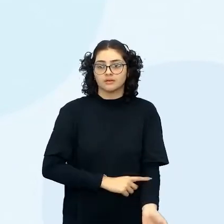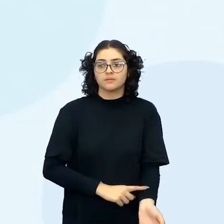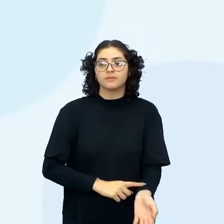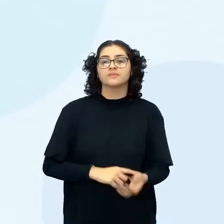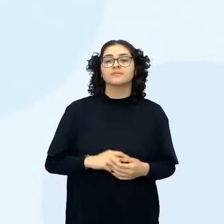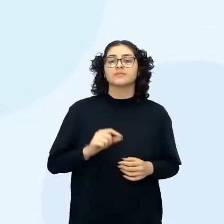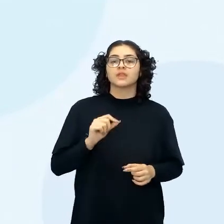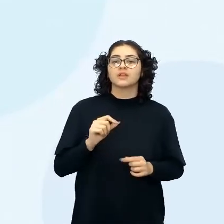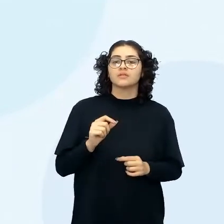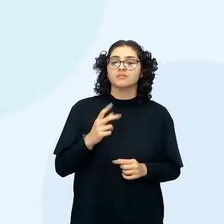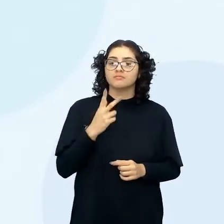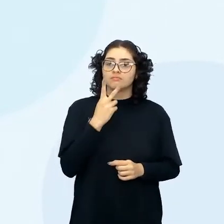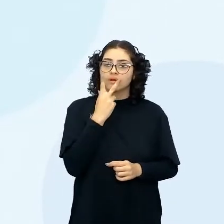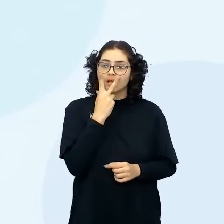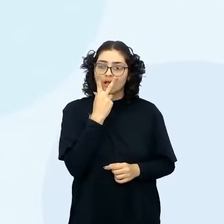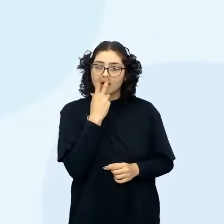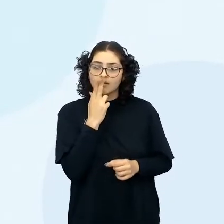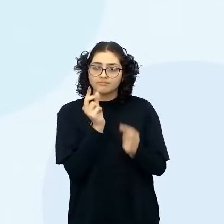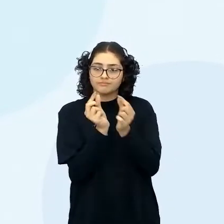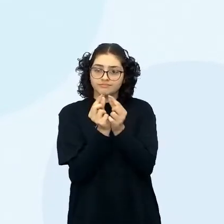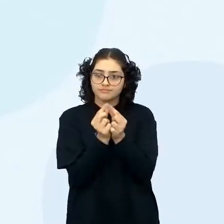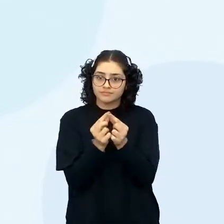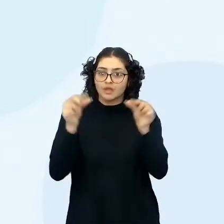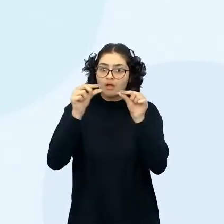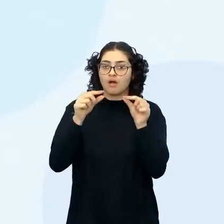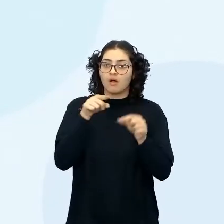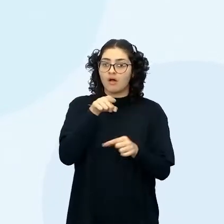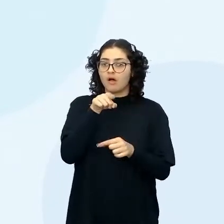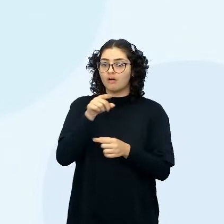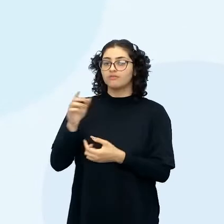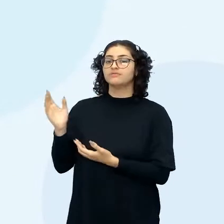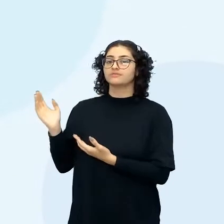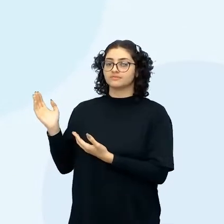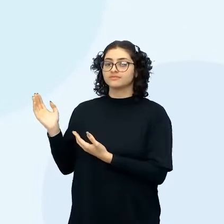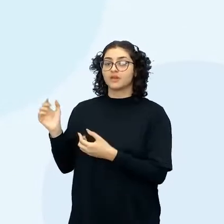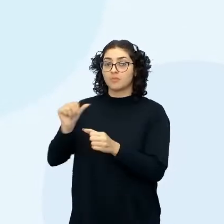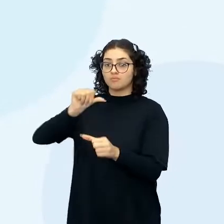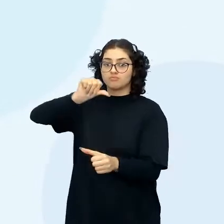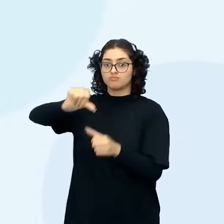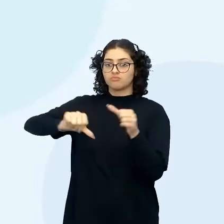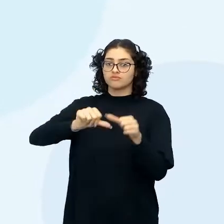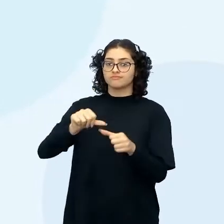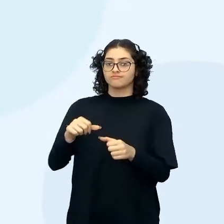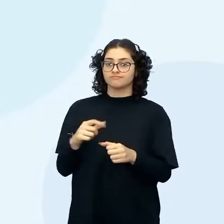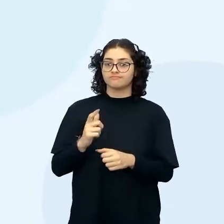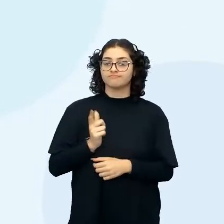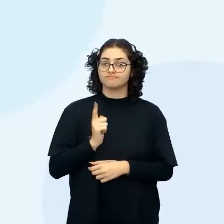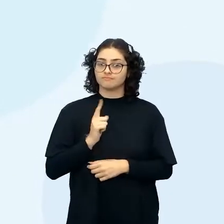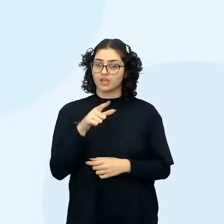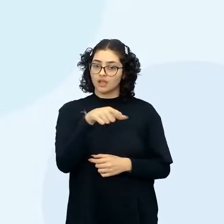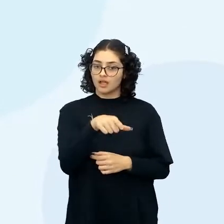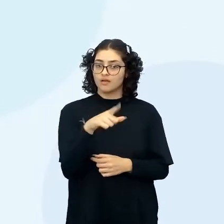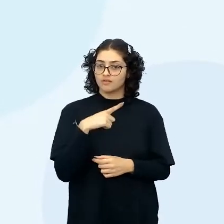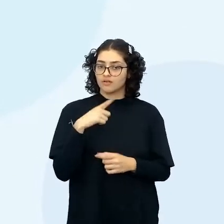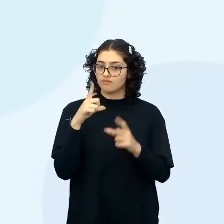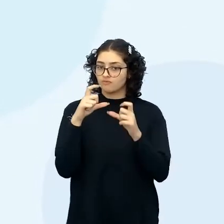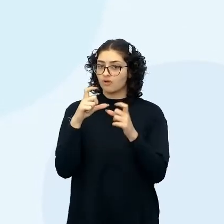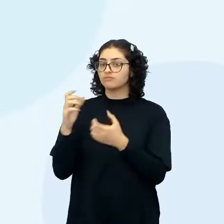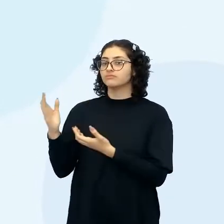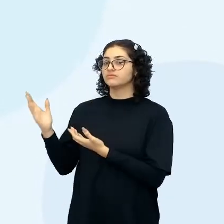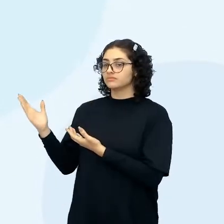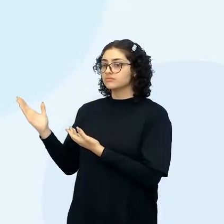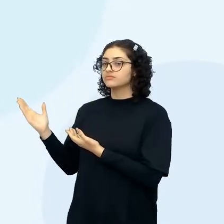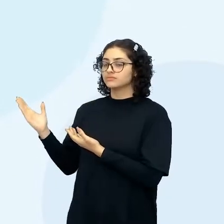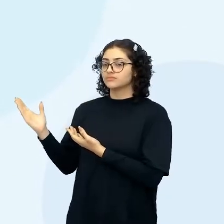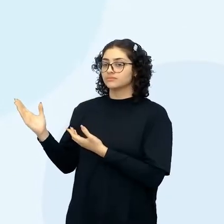ficam parecidos com uma foice. Então olha só como será, né? Então aqui está aparecendo, né, a imagem para